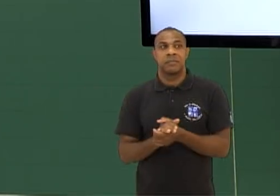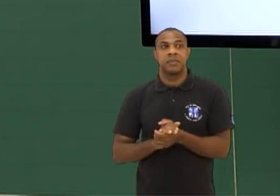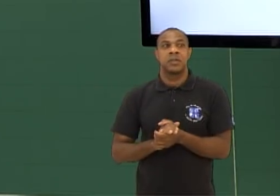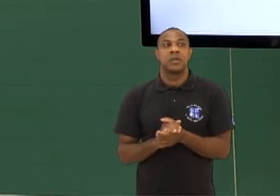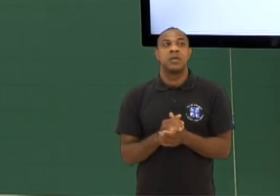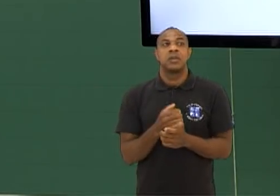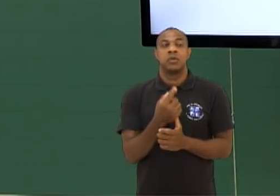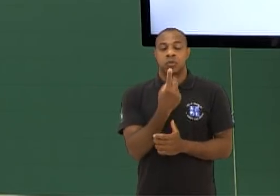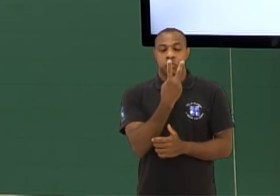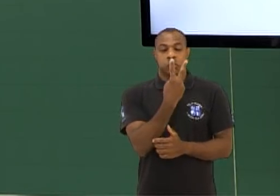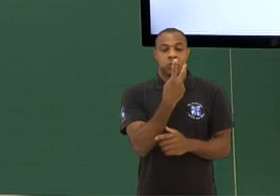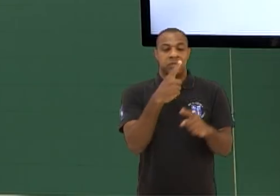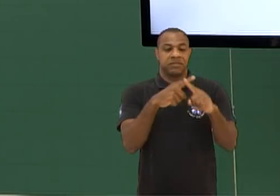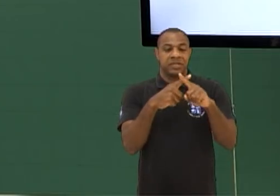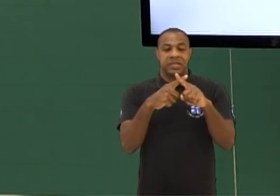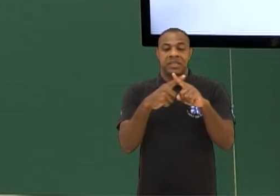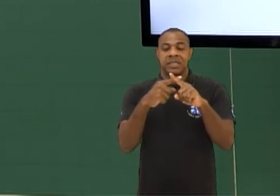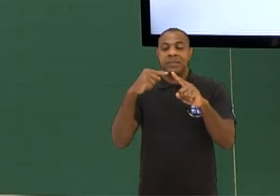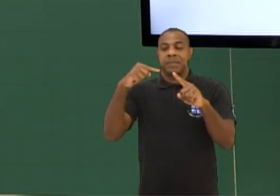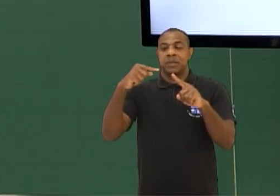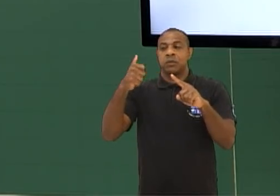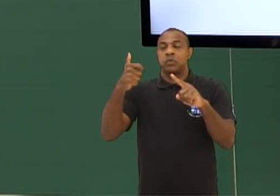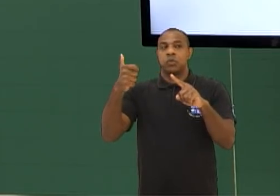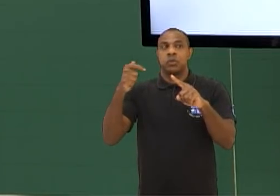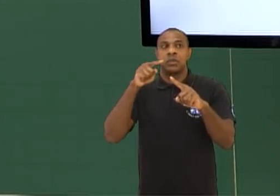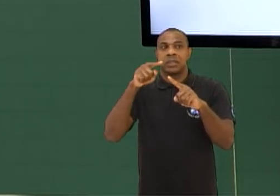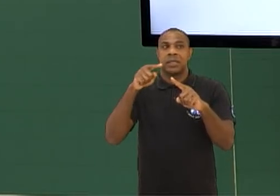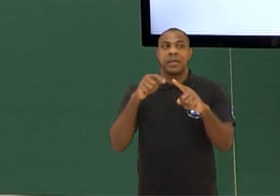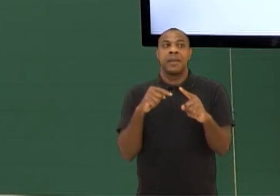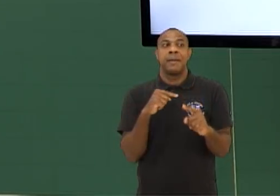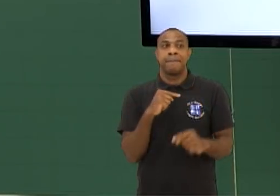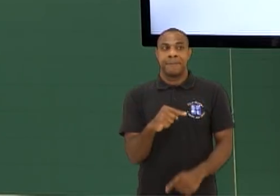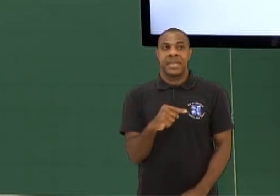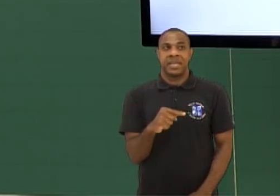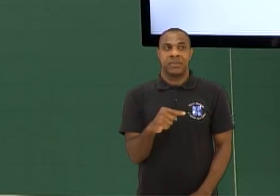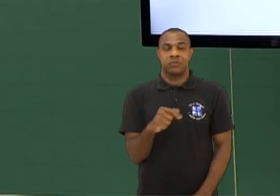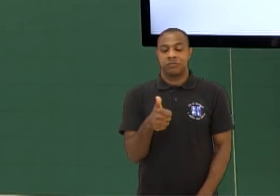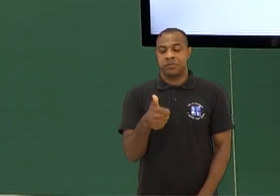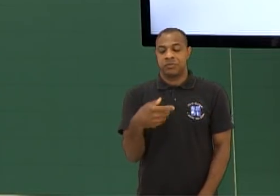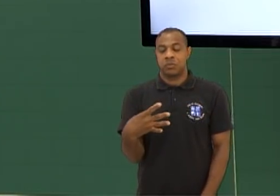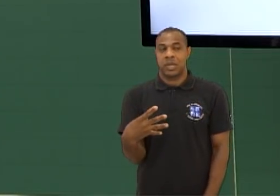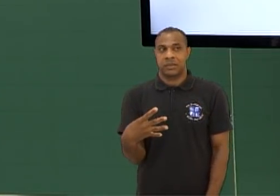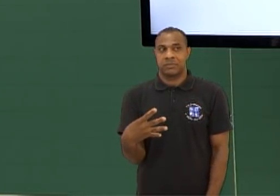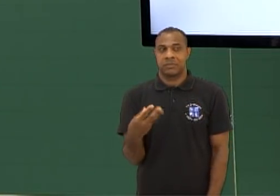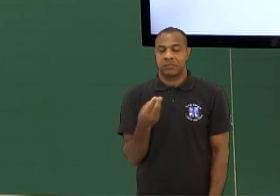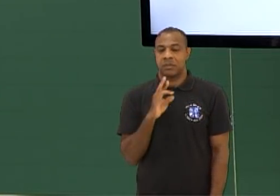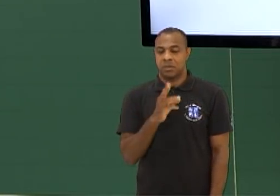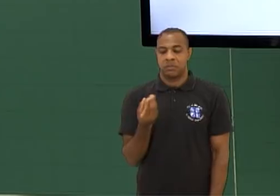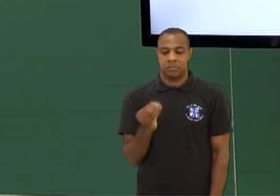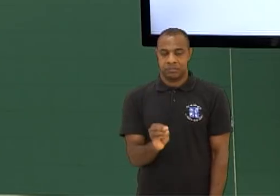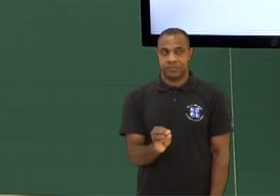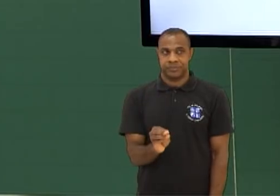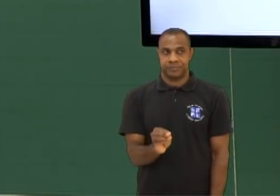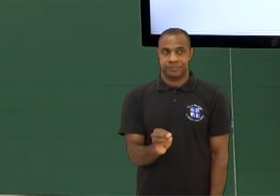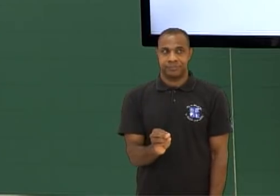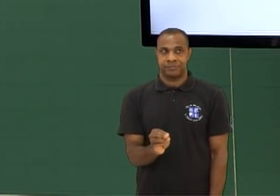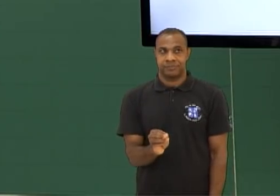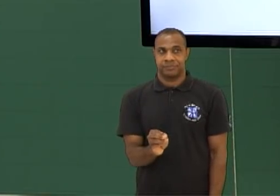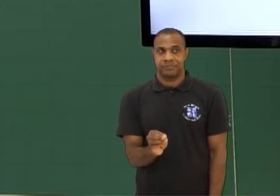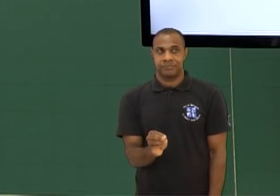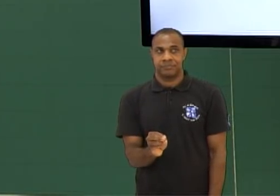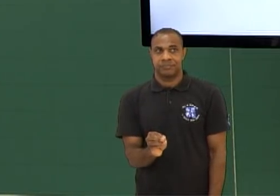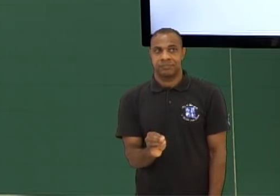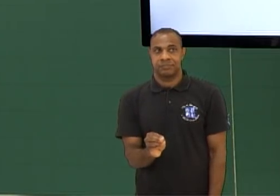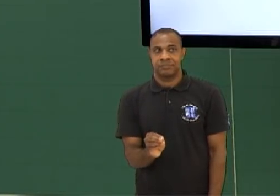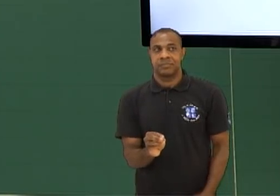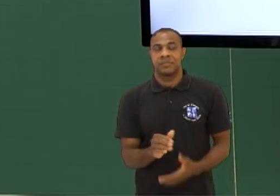menos 12. O dobro de menos 12 é menos 24. Lembra lá das regrinhas da multiplicação?